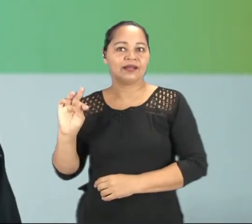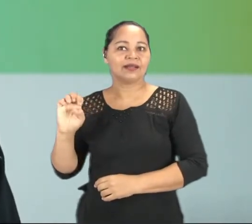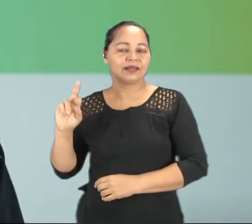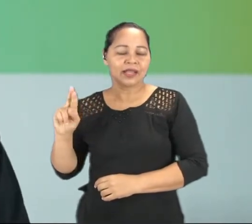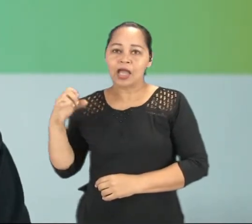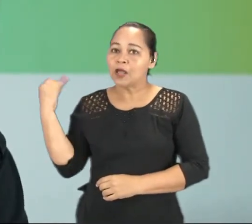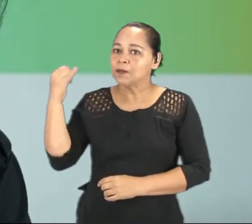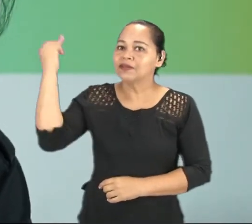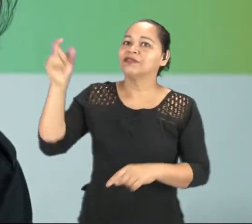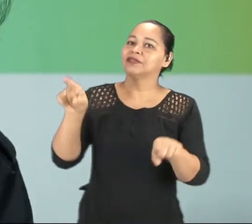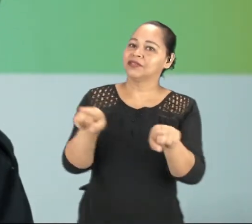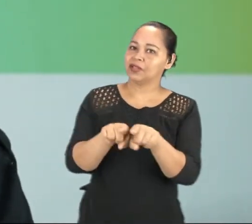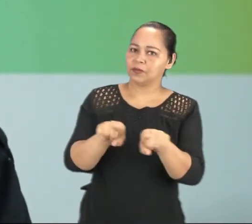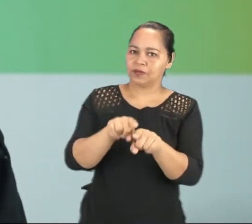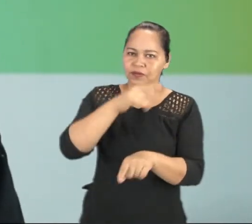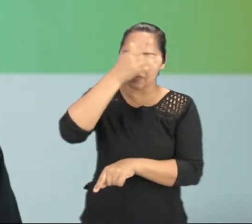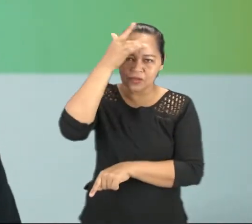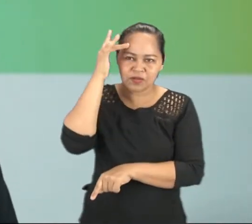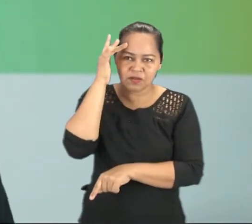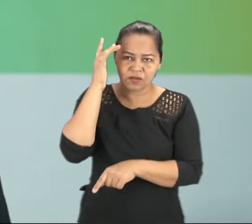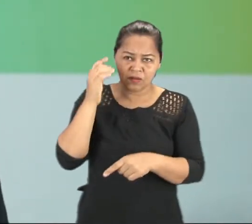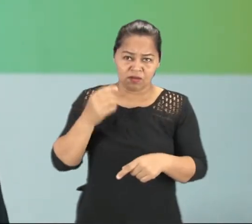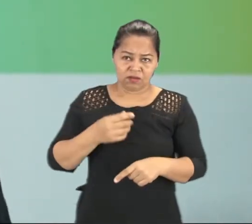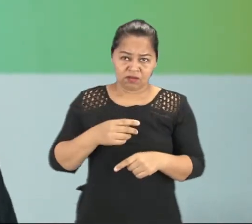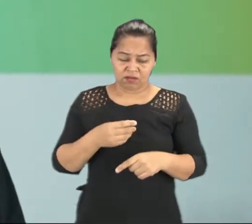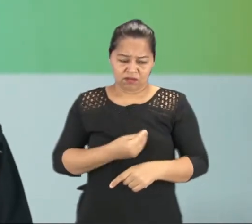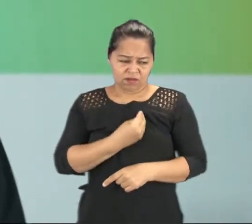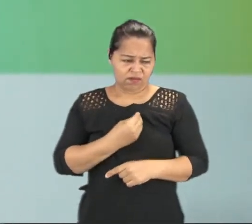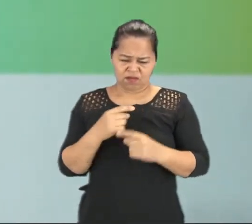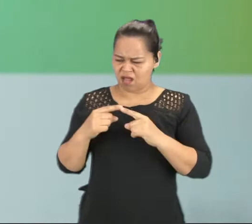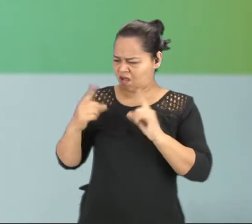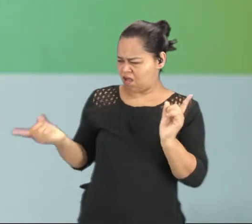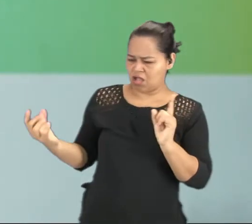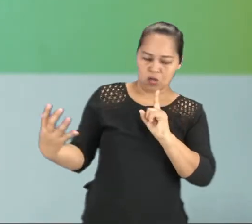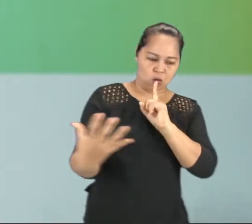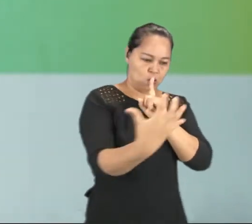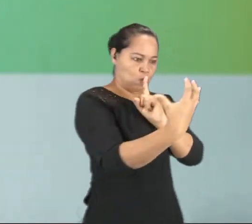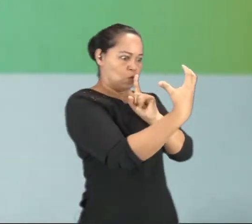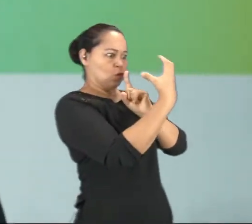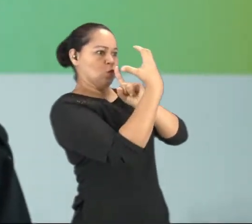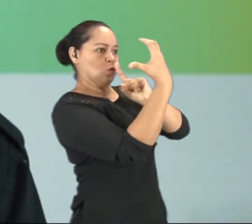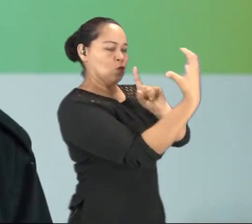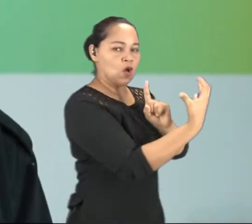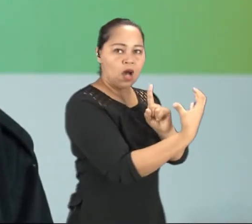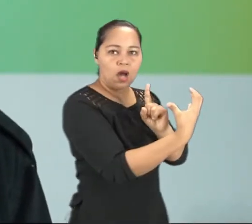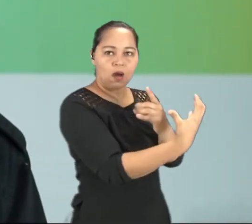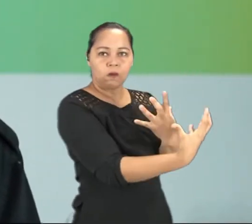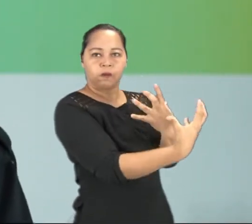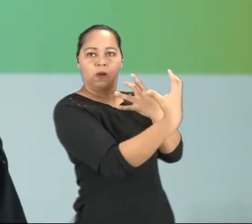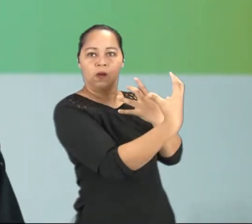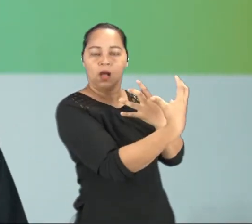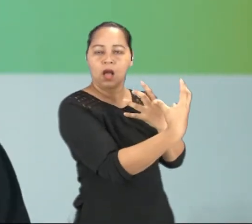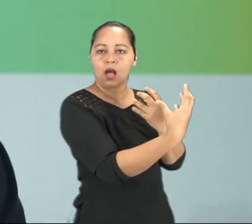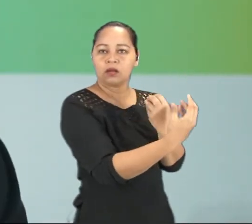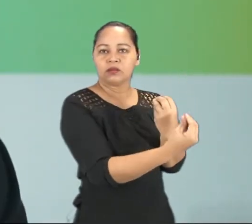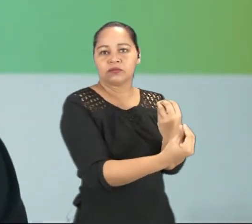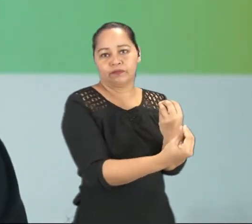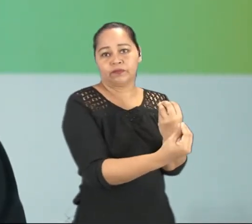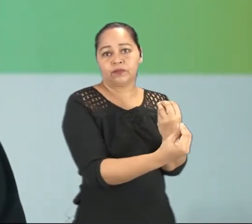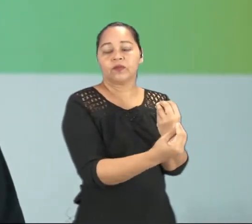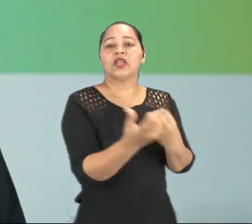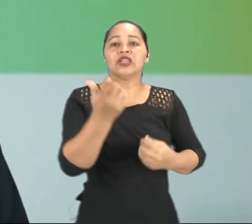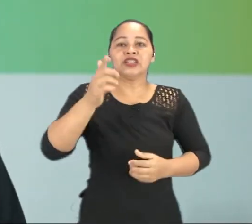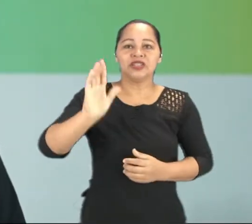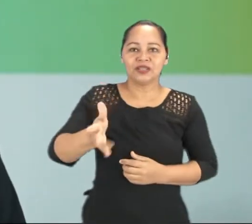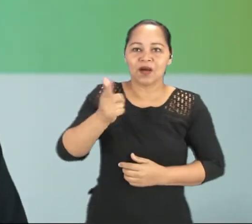E essas pessoas que vivem no contrário são pessoas que muitas vezes nos inspiram o modo de viver,